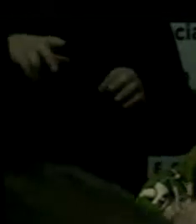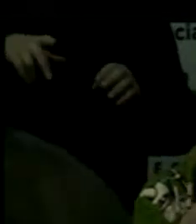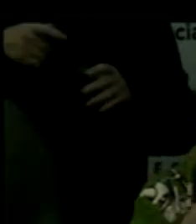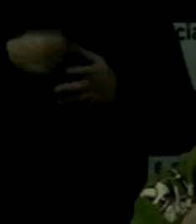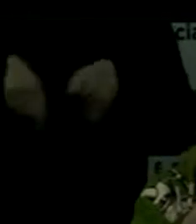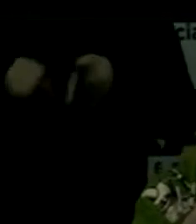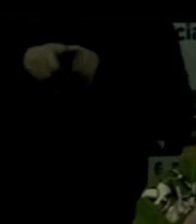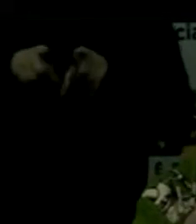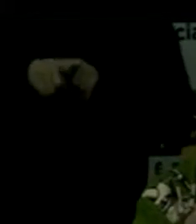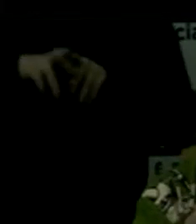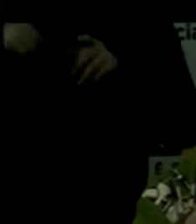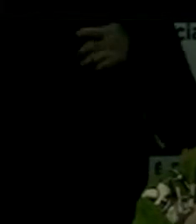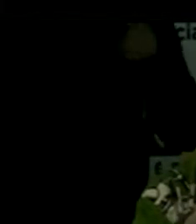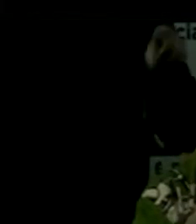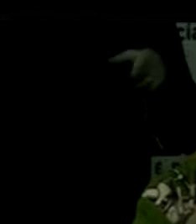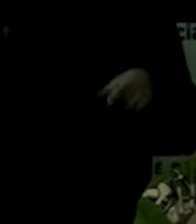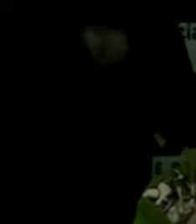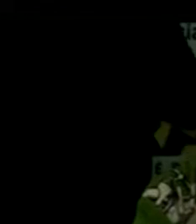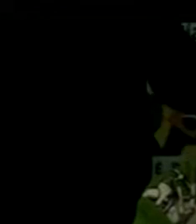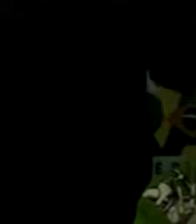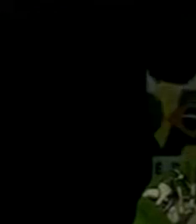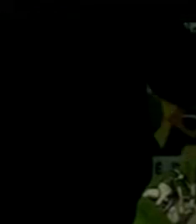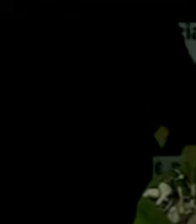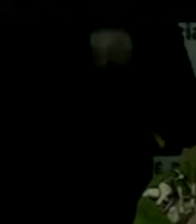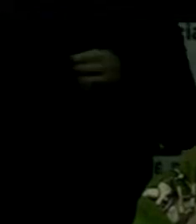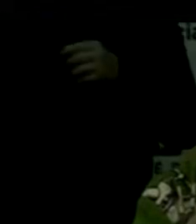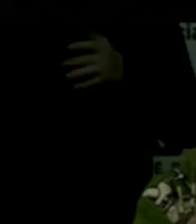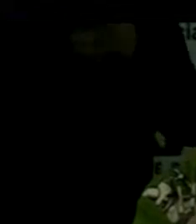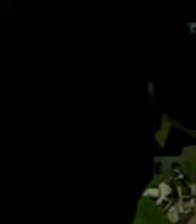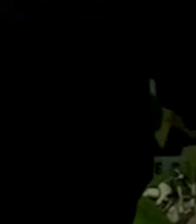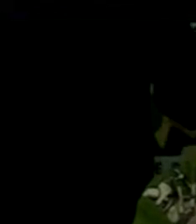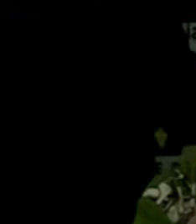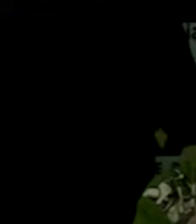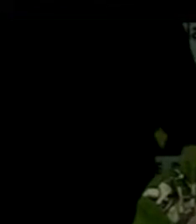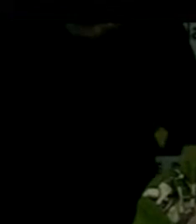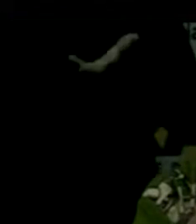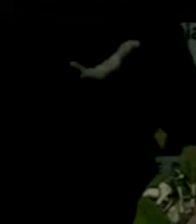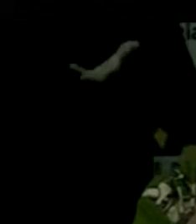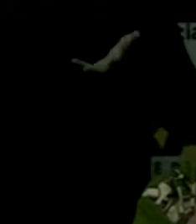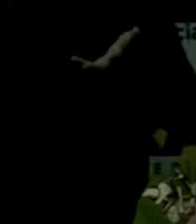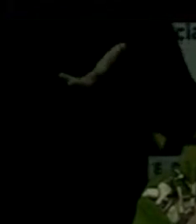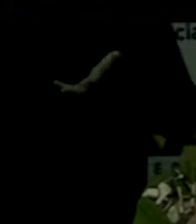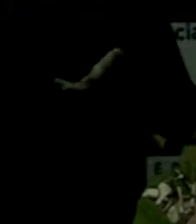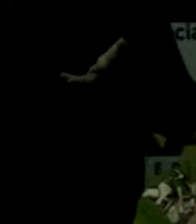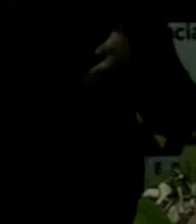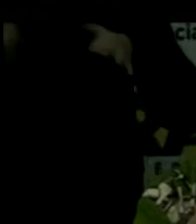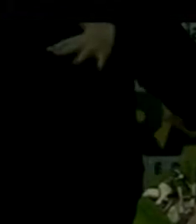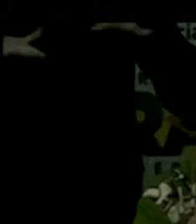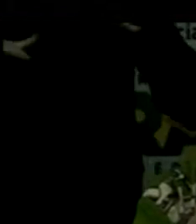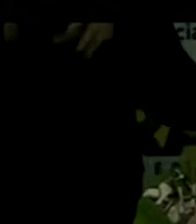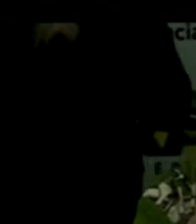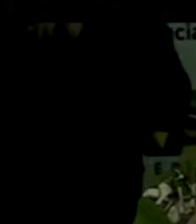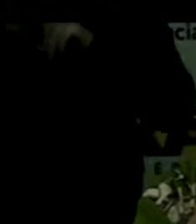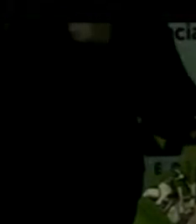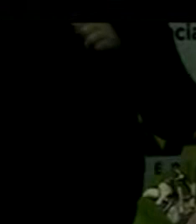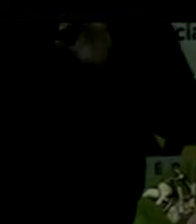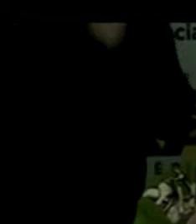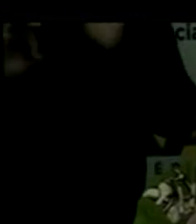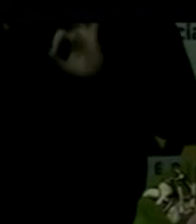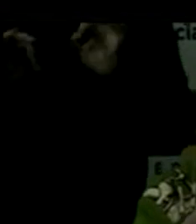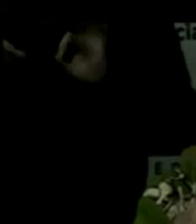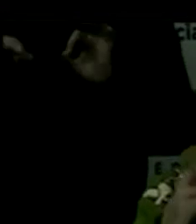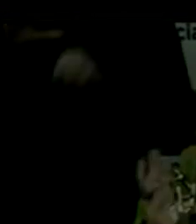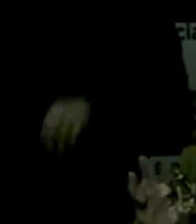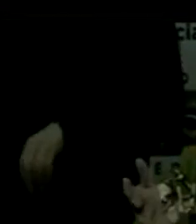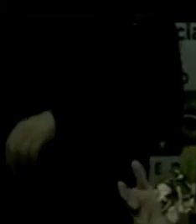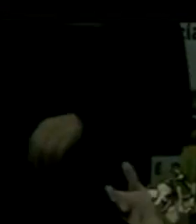novas linguagens artísticas, culturais e digitais de mobilização social e deve ser coordenado